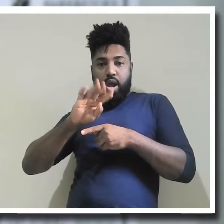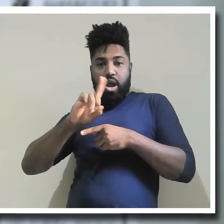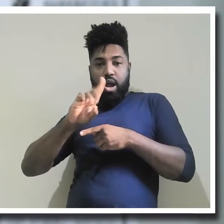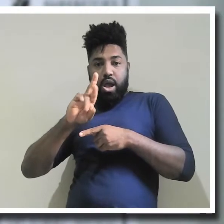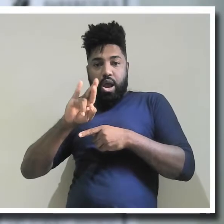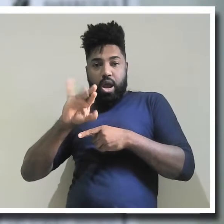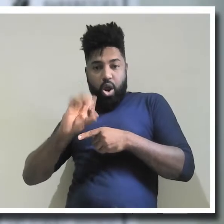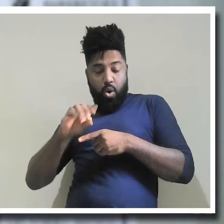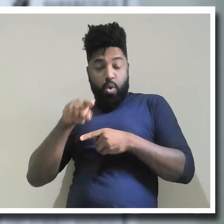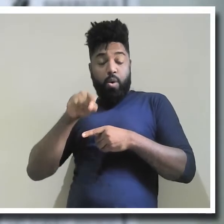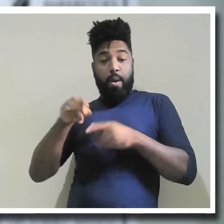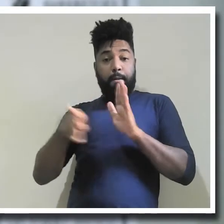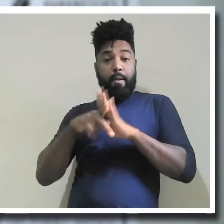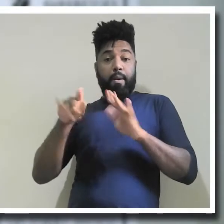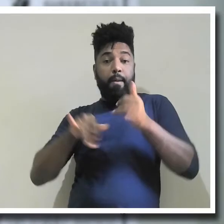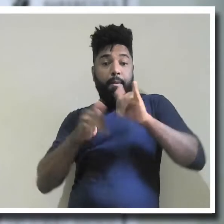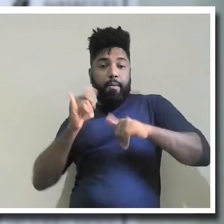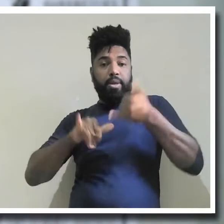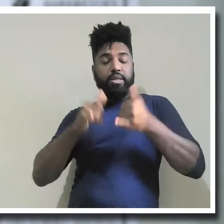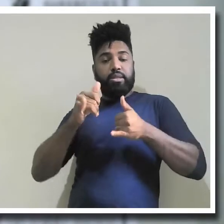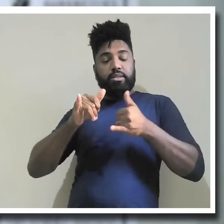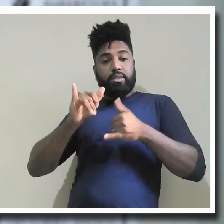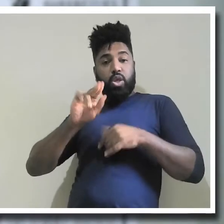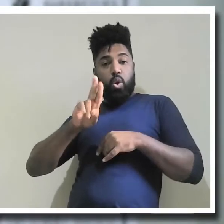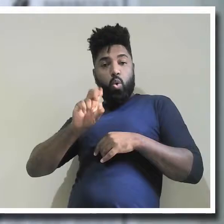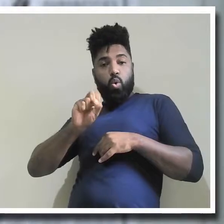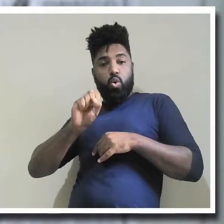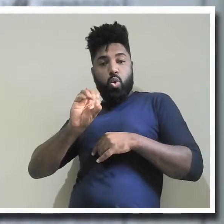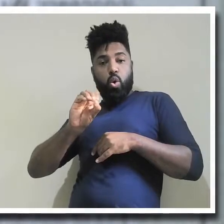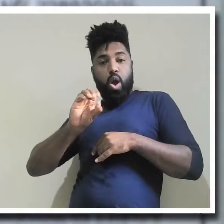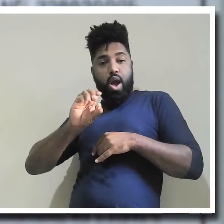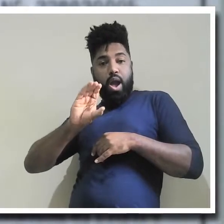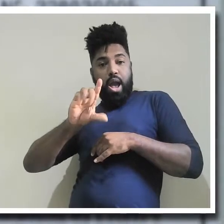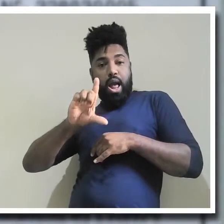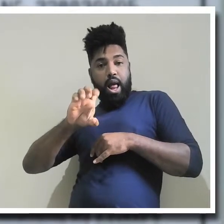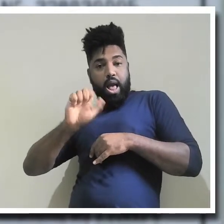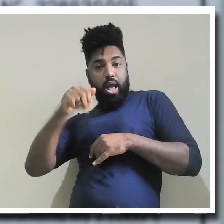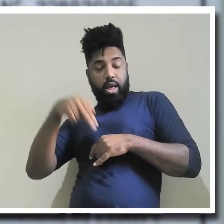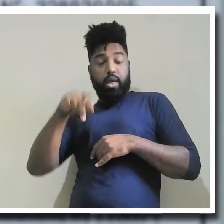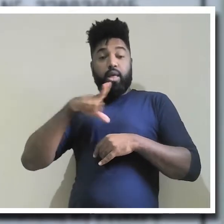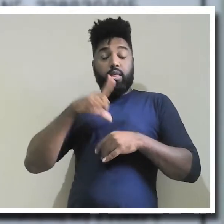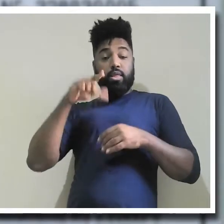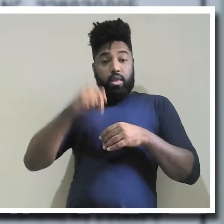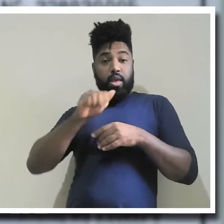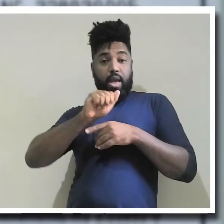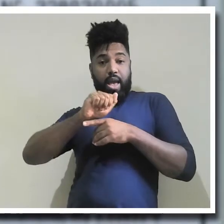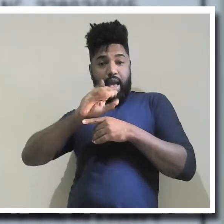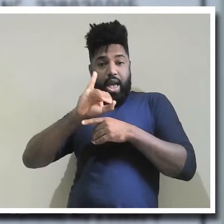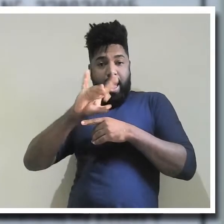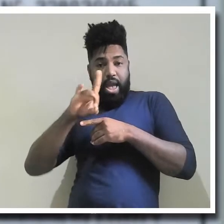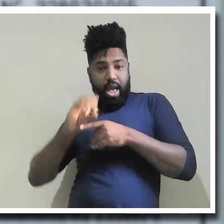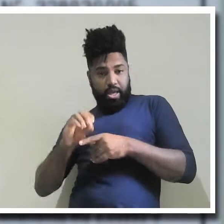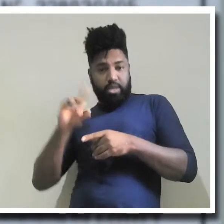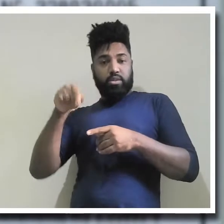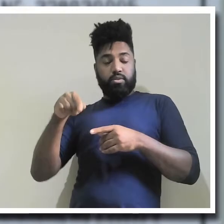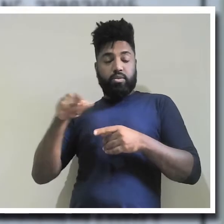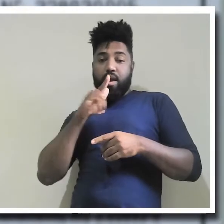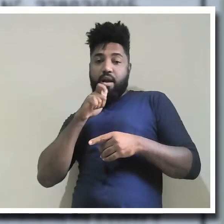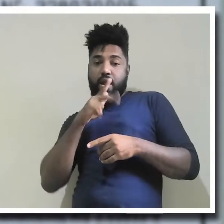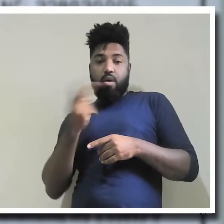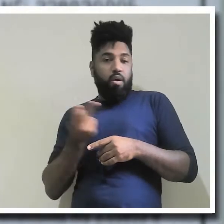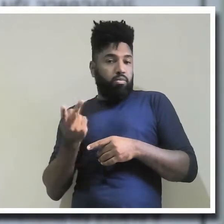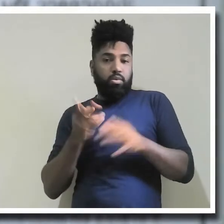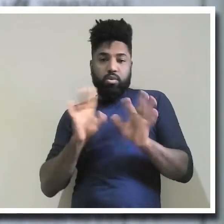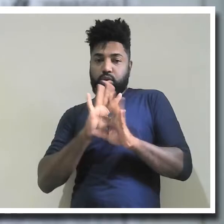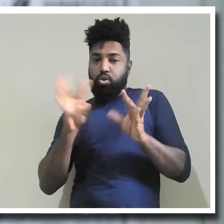de Uzuclean, e é uma que eu particularmente gosto muito, porque ela tem só o próprio ácido clorídrico e o veículo, que é a água. E